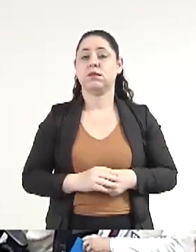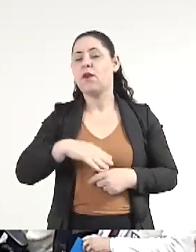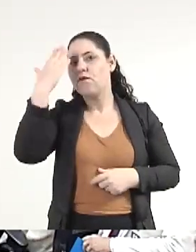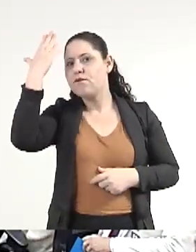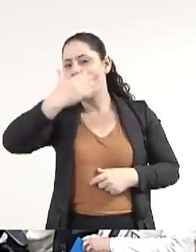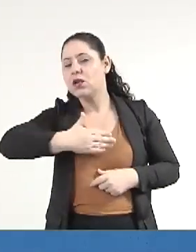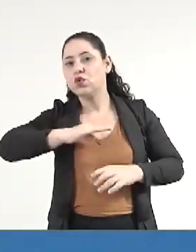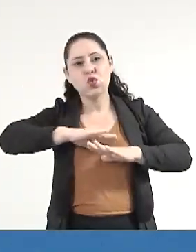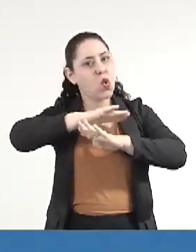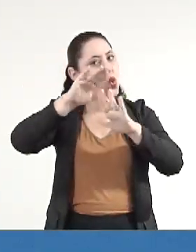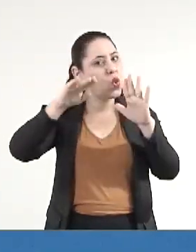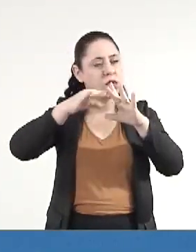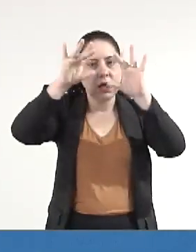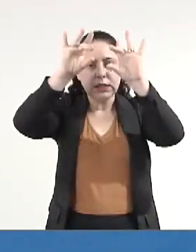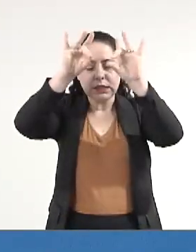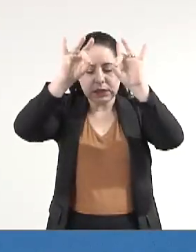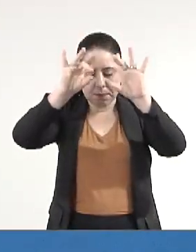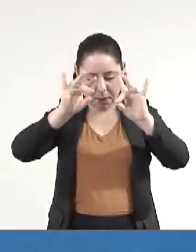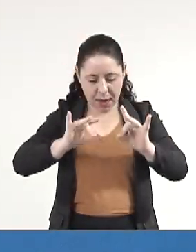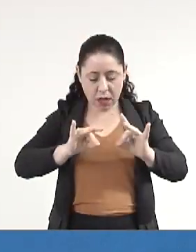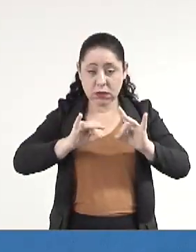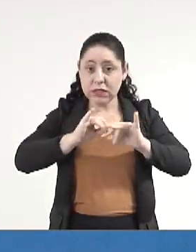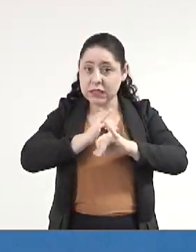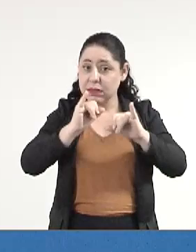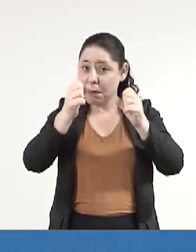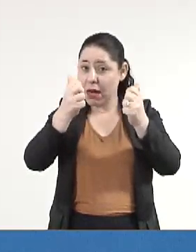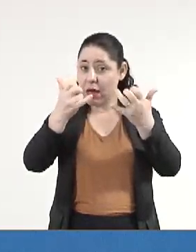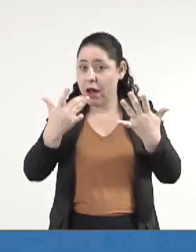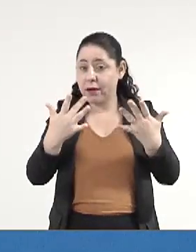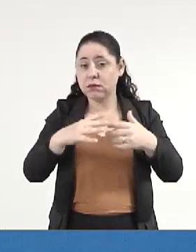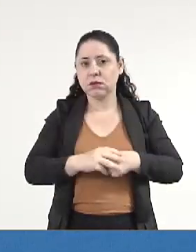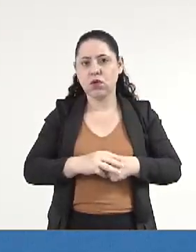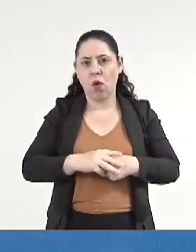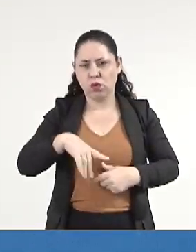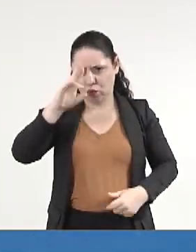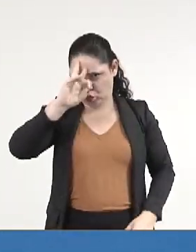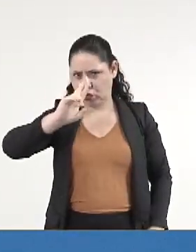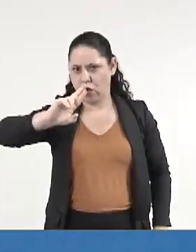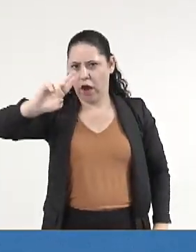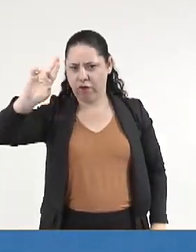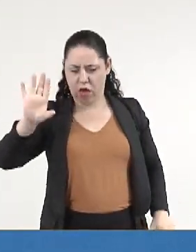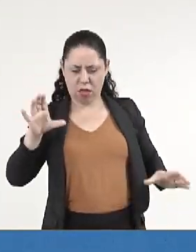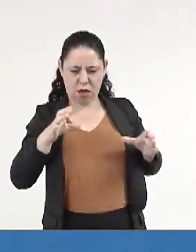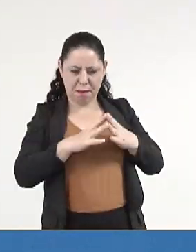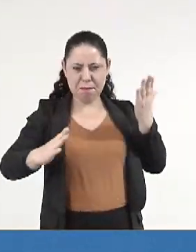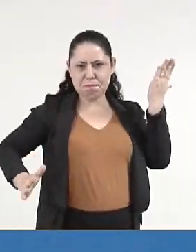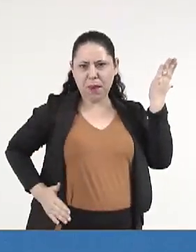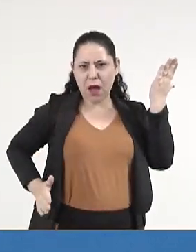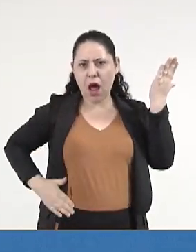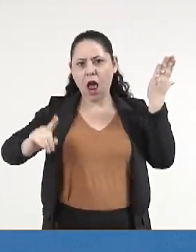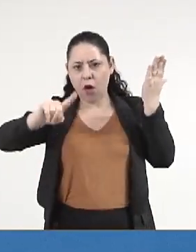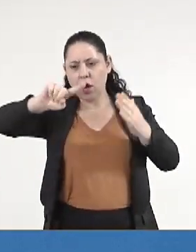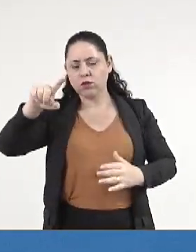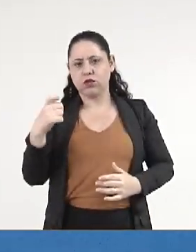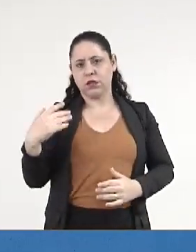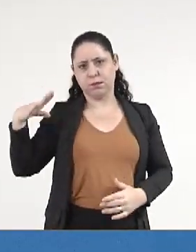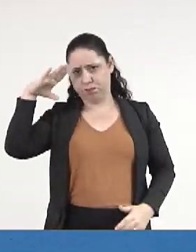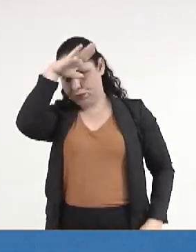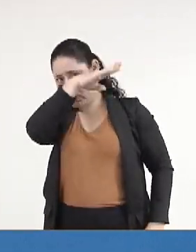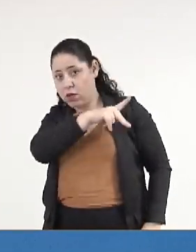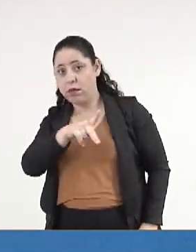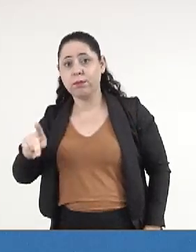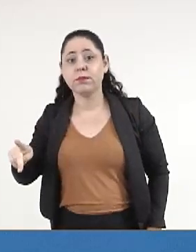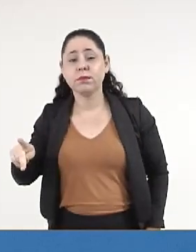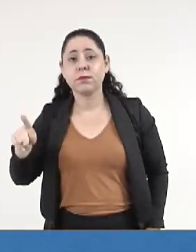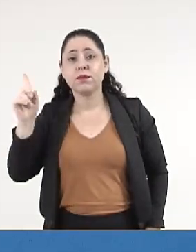de todos esses fatos que estão acontecendo, o chefe da quadrilha, que é o ex-presidente